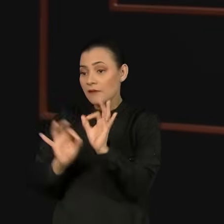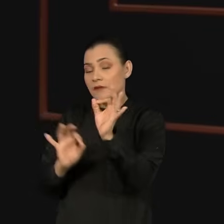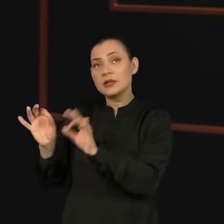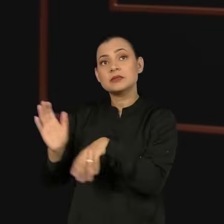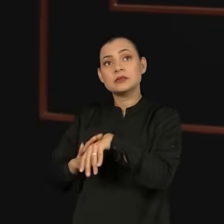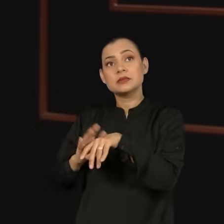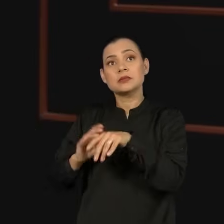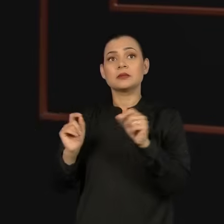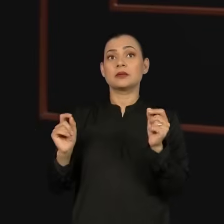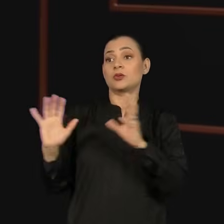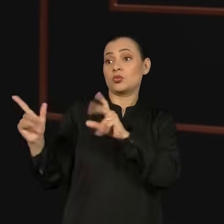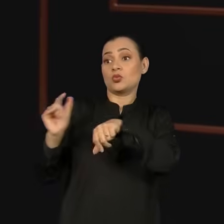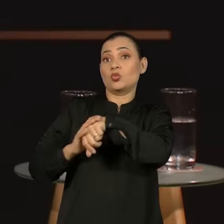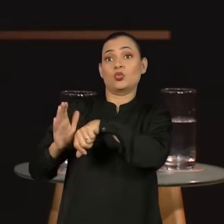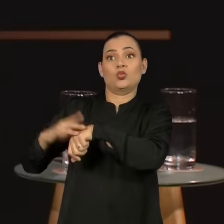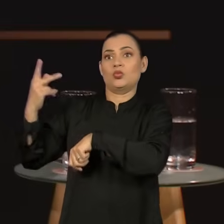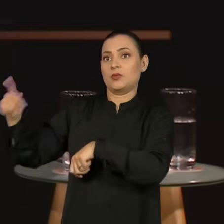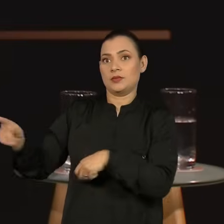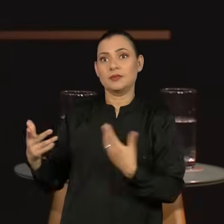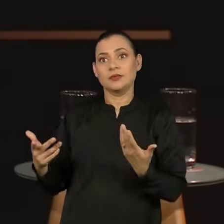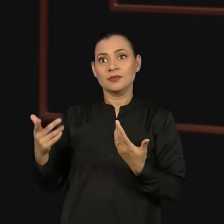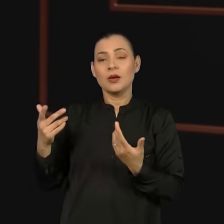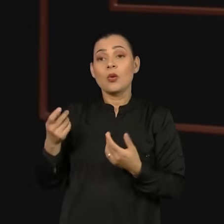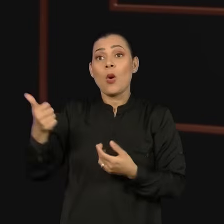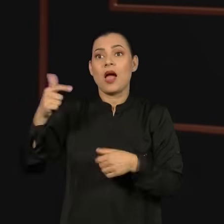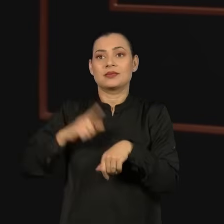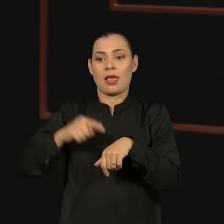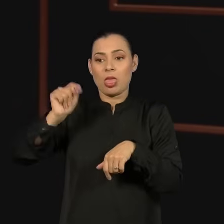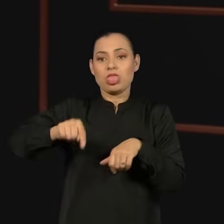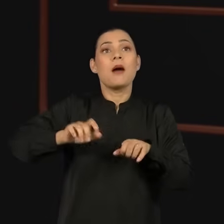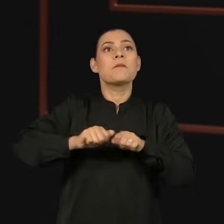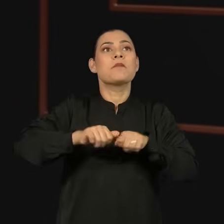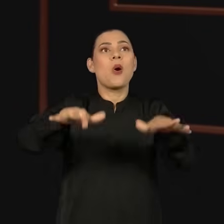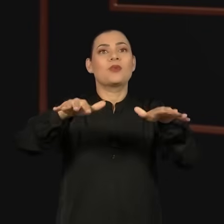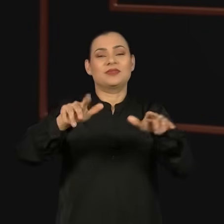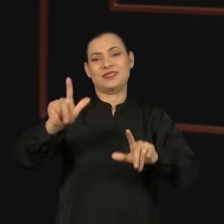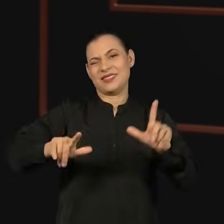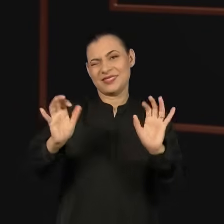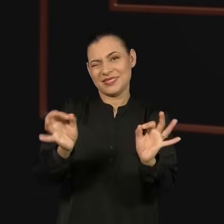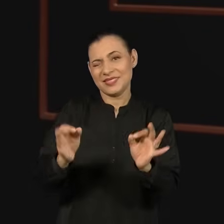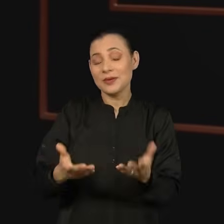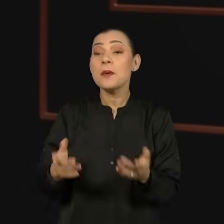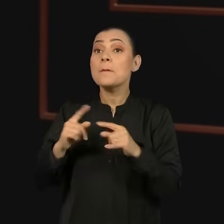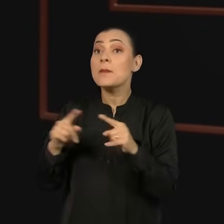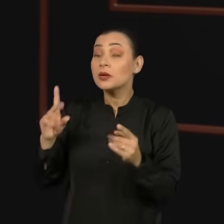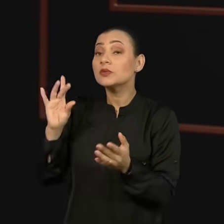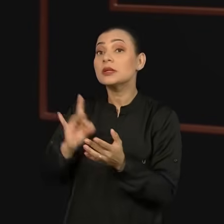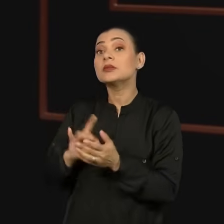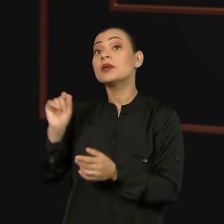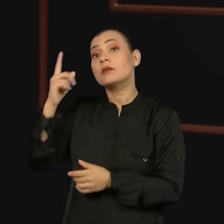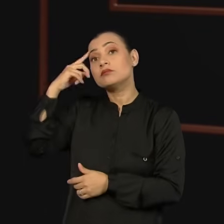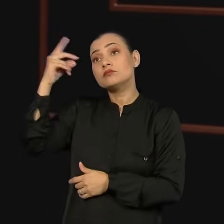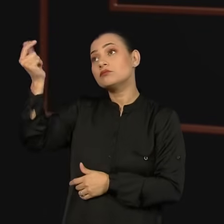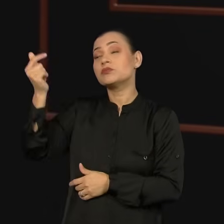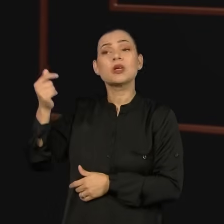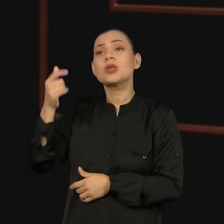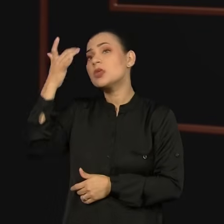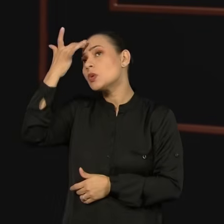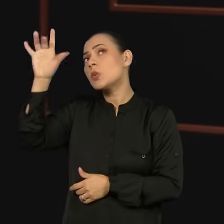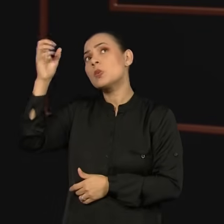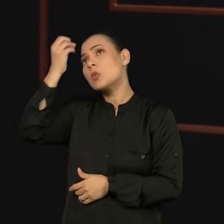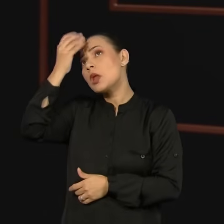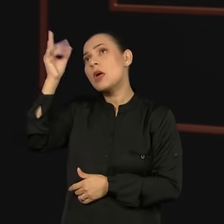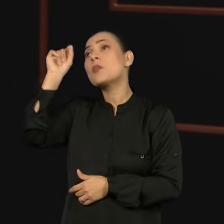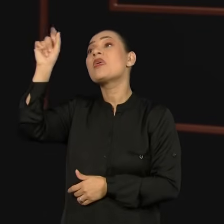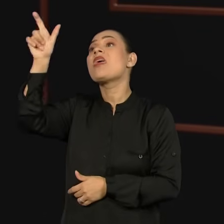lá para ir no ar, né? E aí alguém resolveu, que eu não sei exatamente quem,